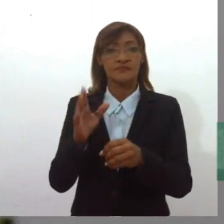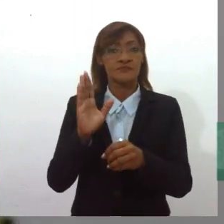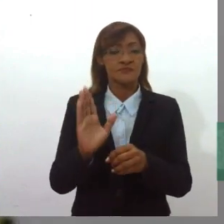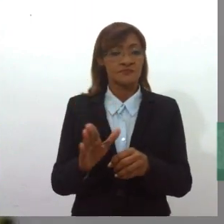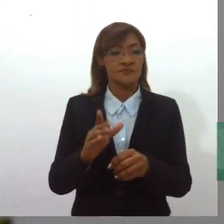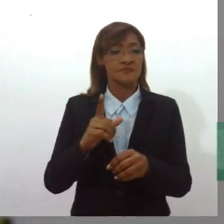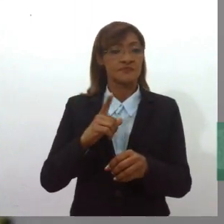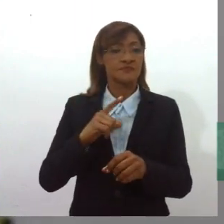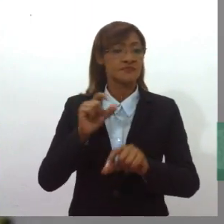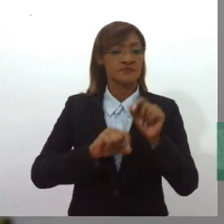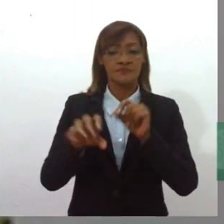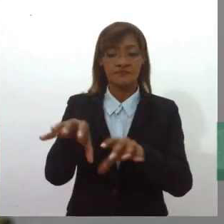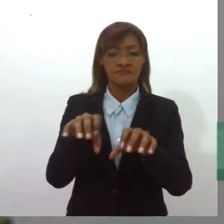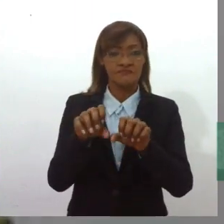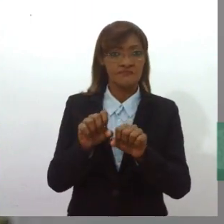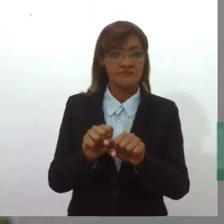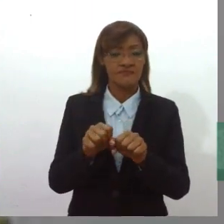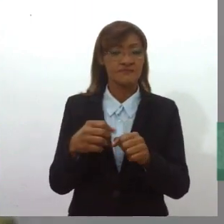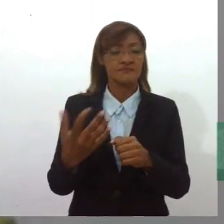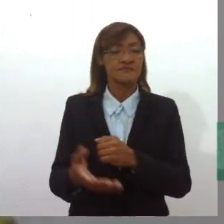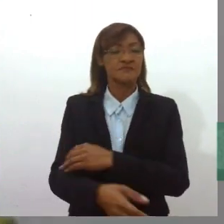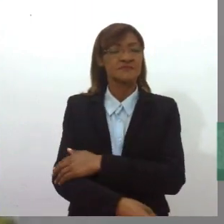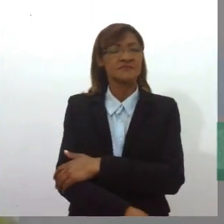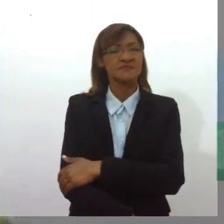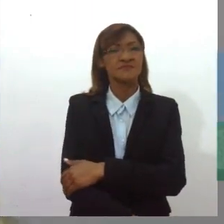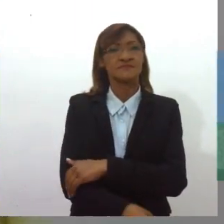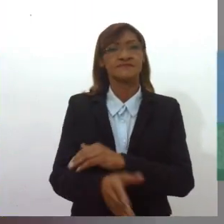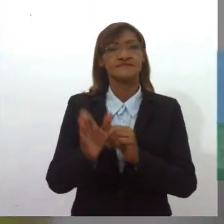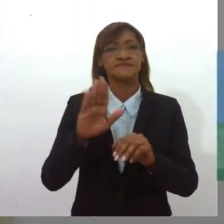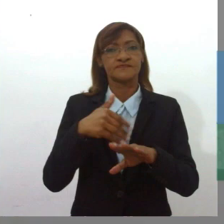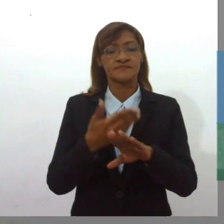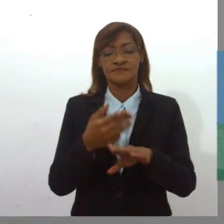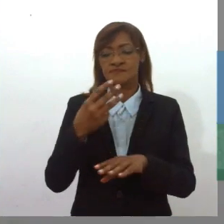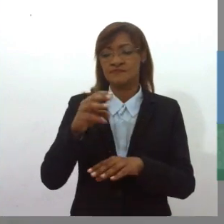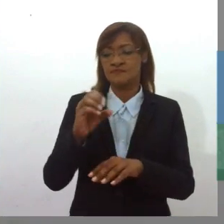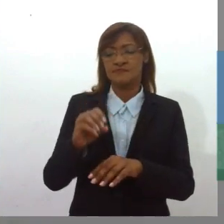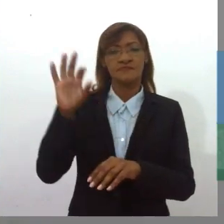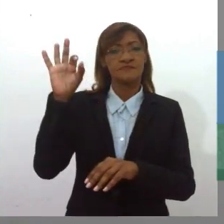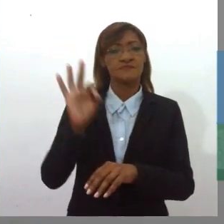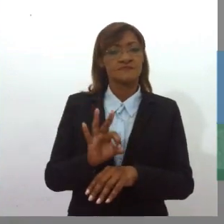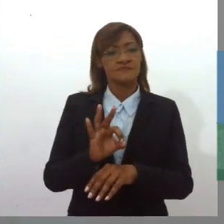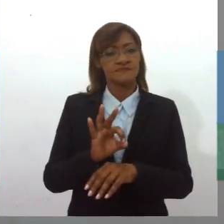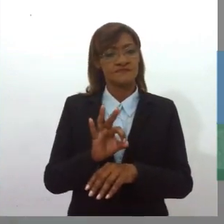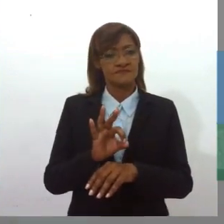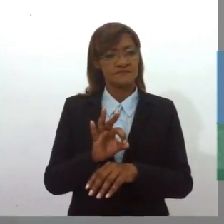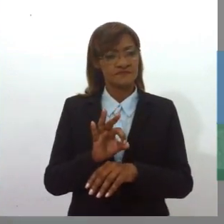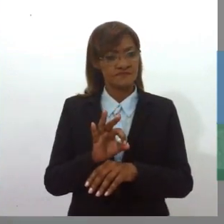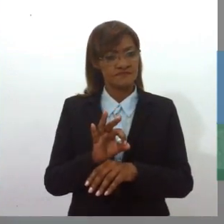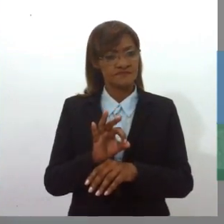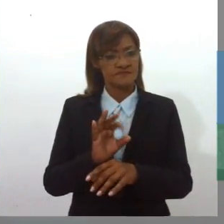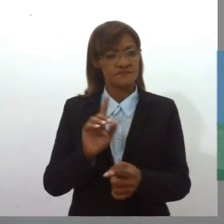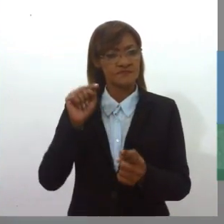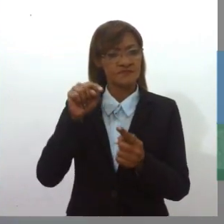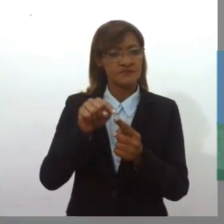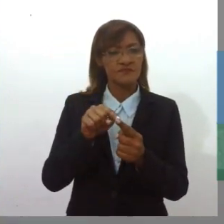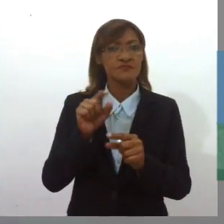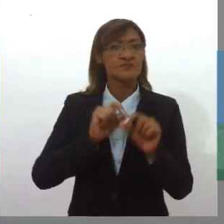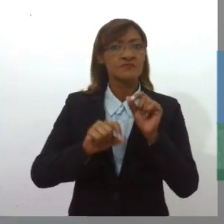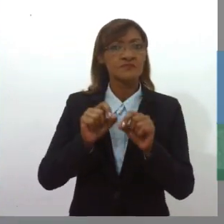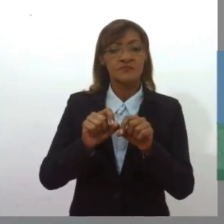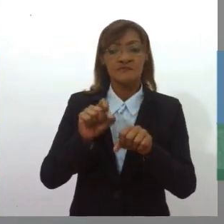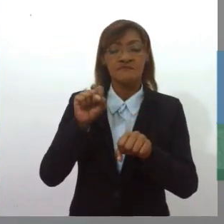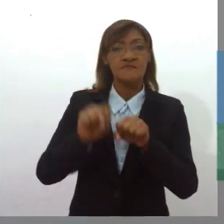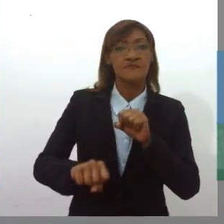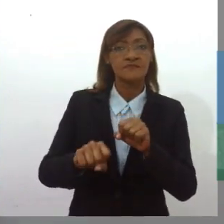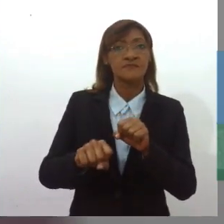era solicitado pelo Ministério da Saúde capturar até 30% dos cães errantes com o intuito de controlar raiva e